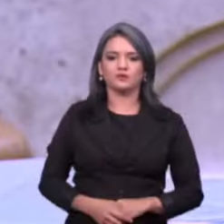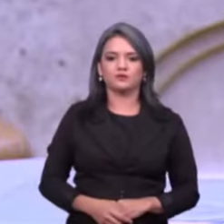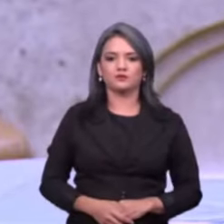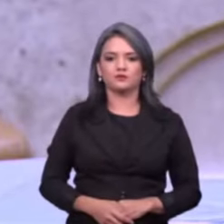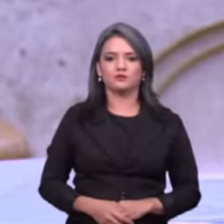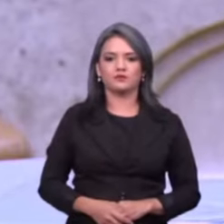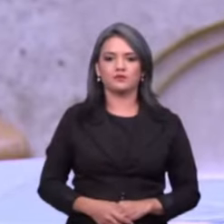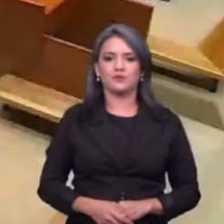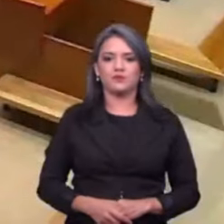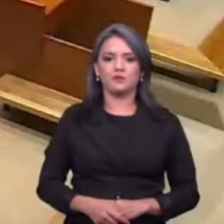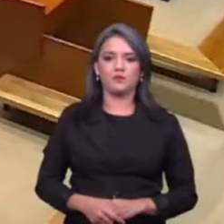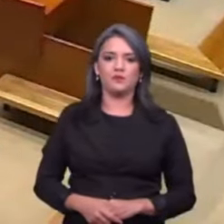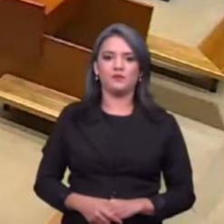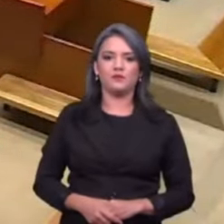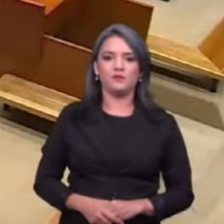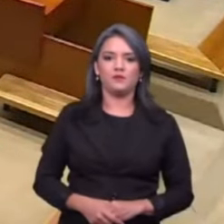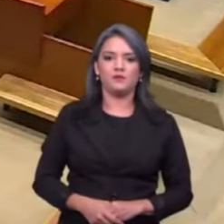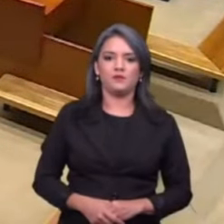O senhor não está aqui.